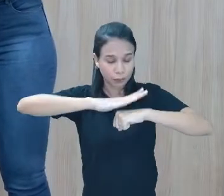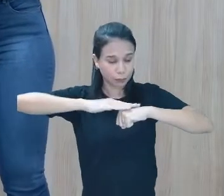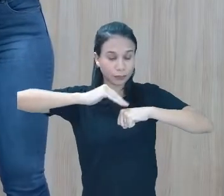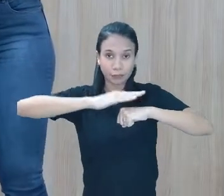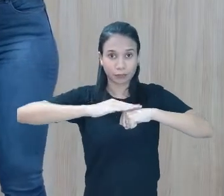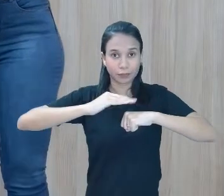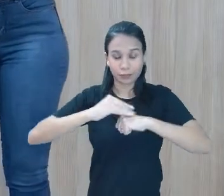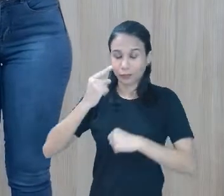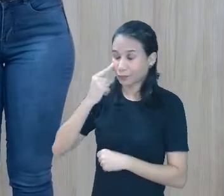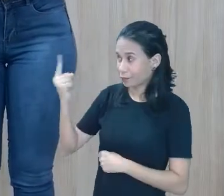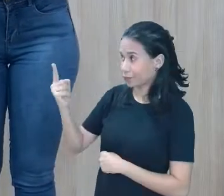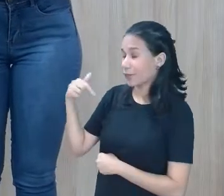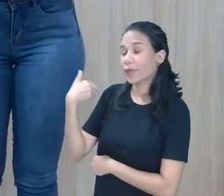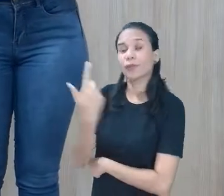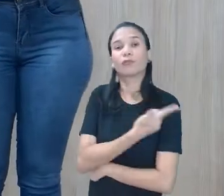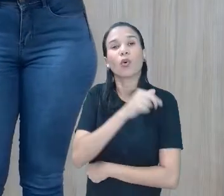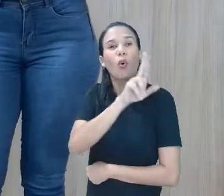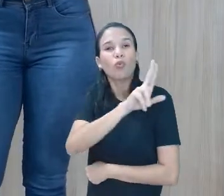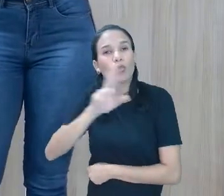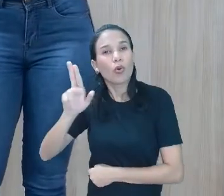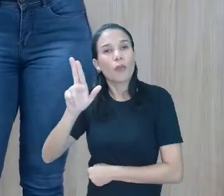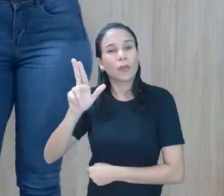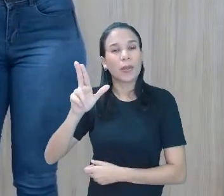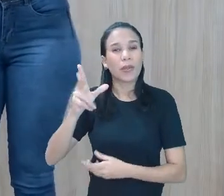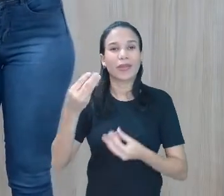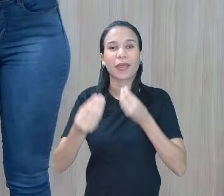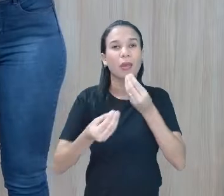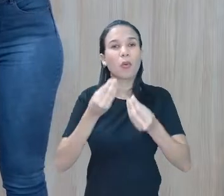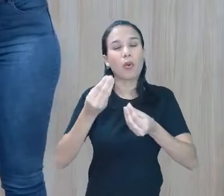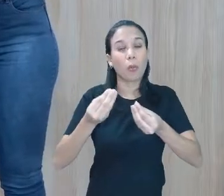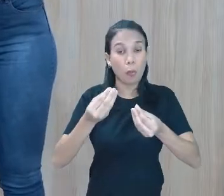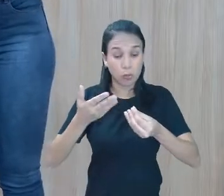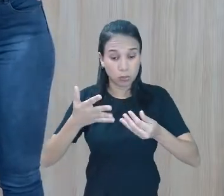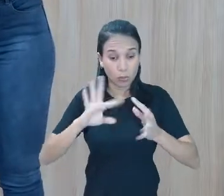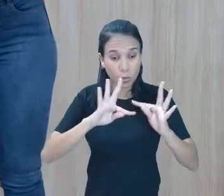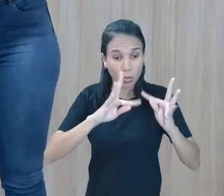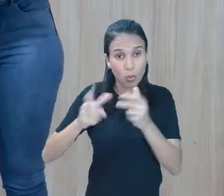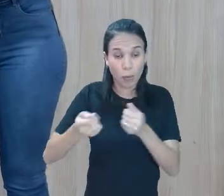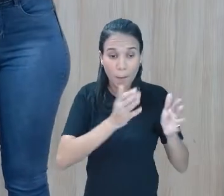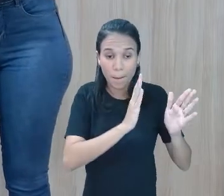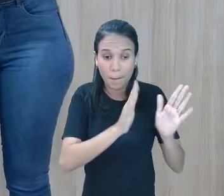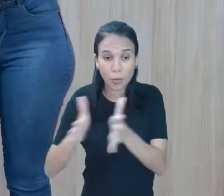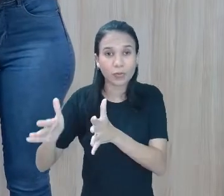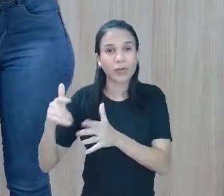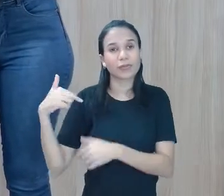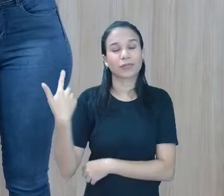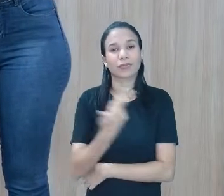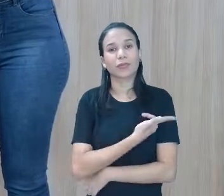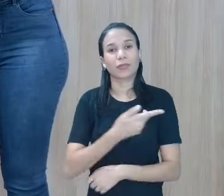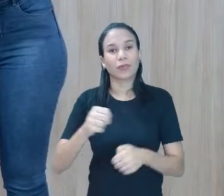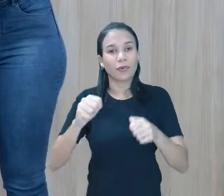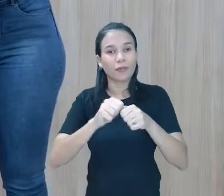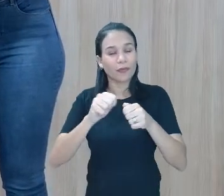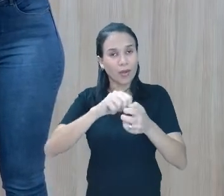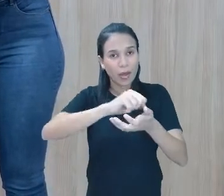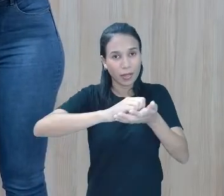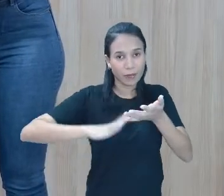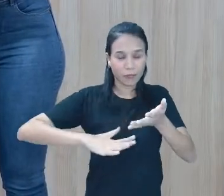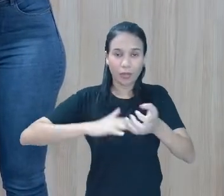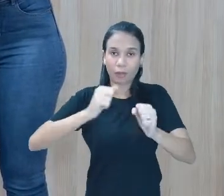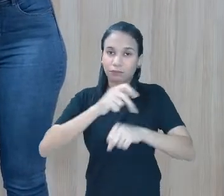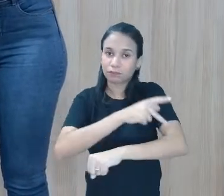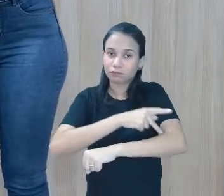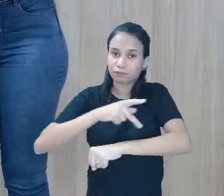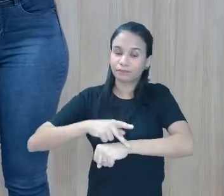afetivas, que é como a gente costuma chamar esse movimento inteiro né, que a gente quer fazer com as atividades